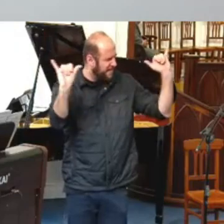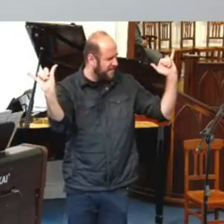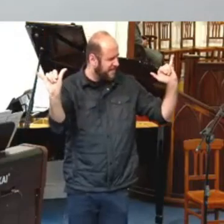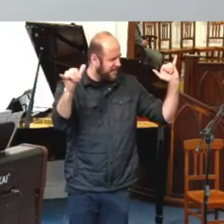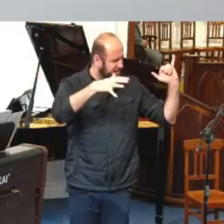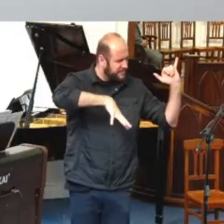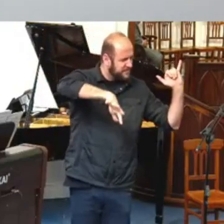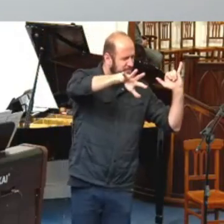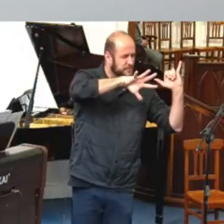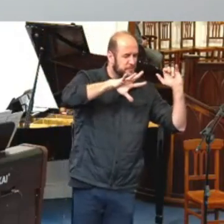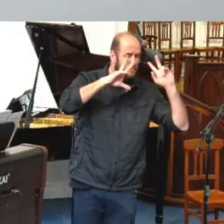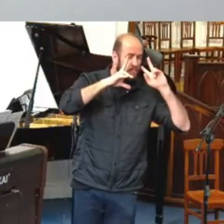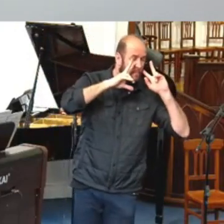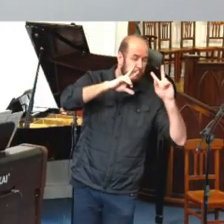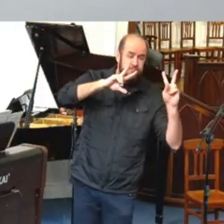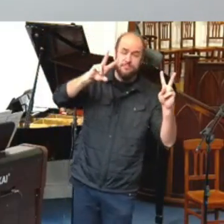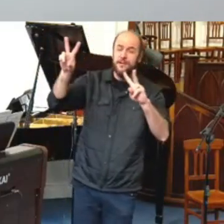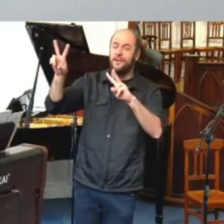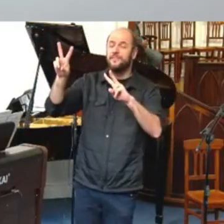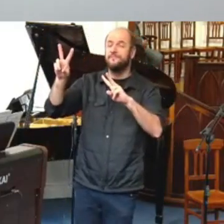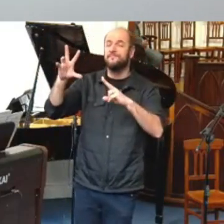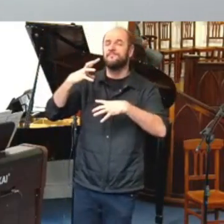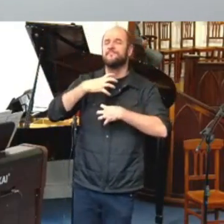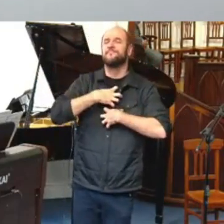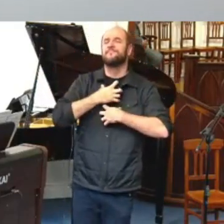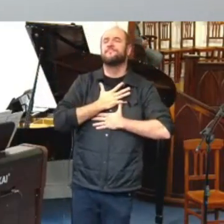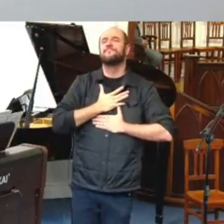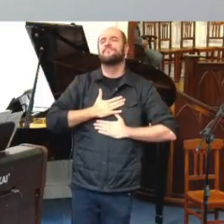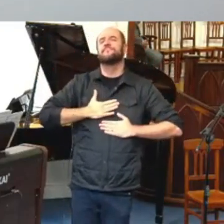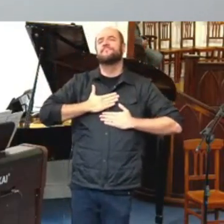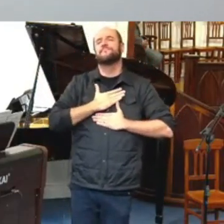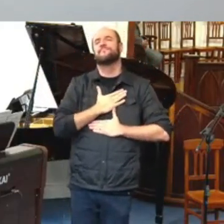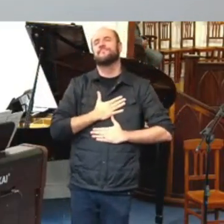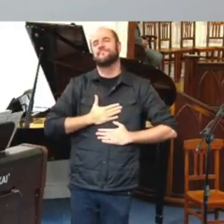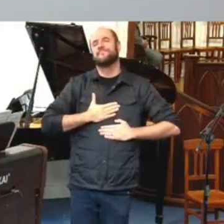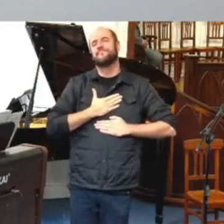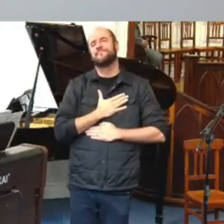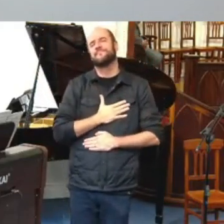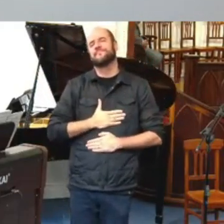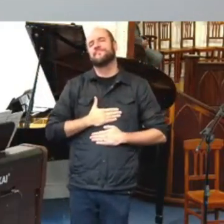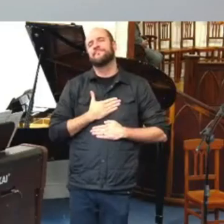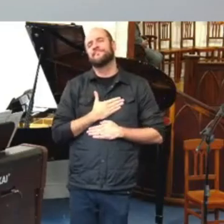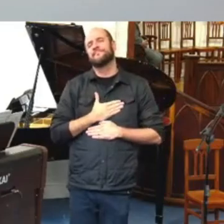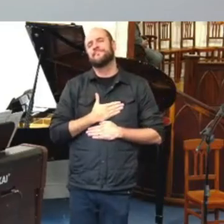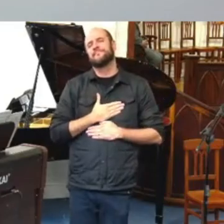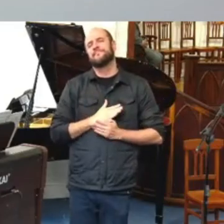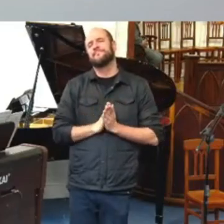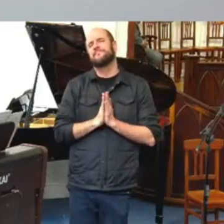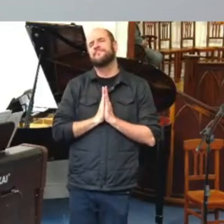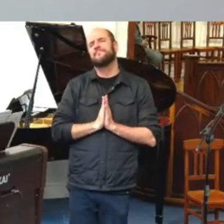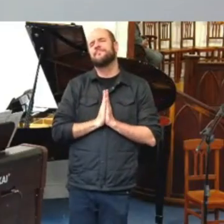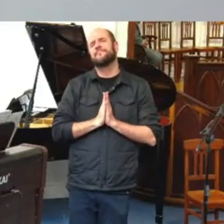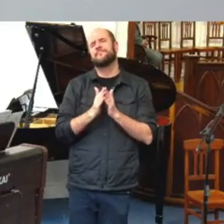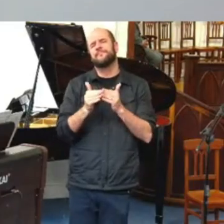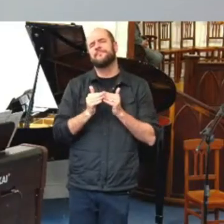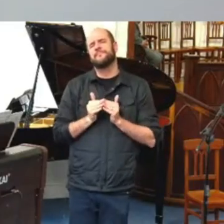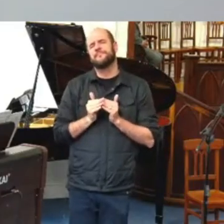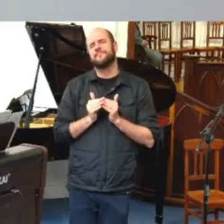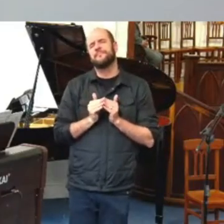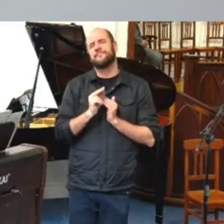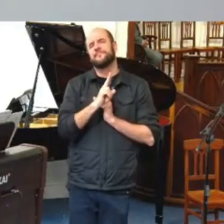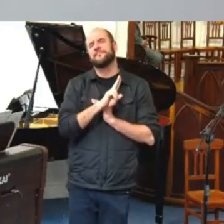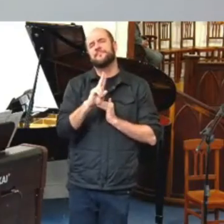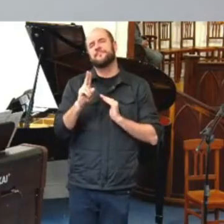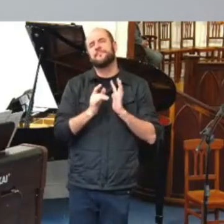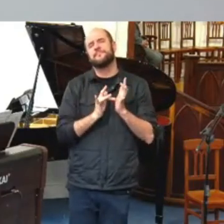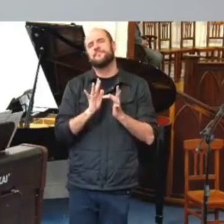tua voz e descanse no consolo que o Senhor traz. Essa é a nossa oração, esse é o nosso pedido,